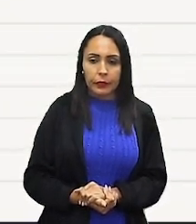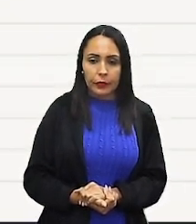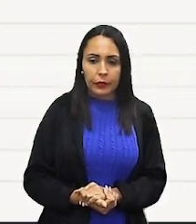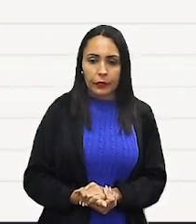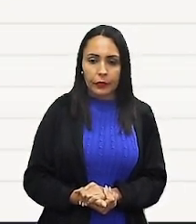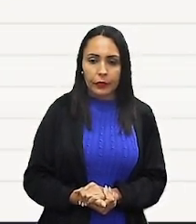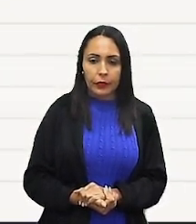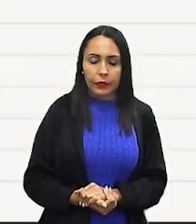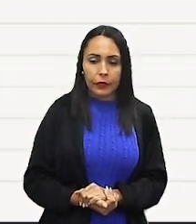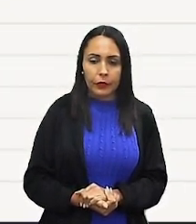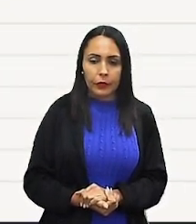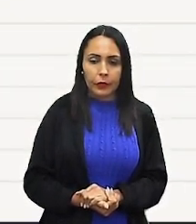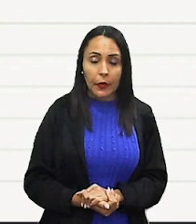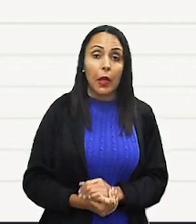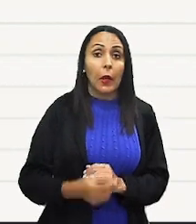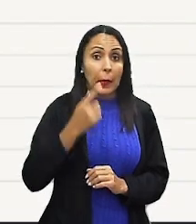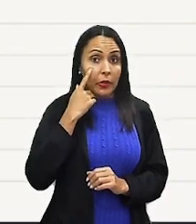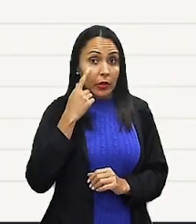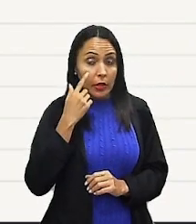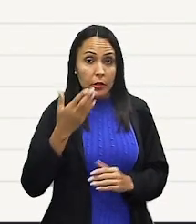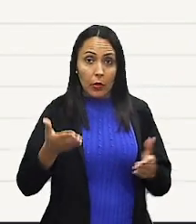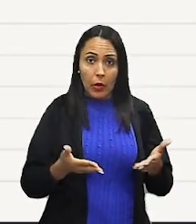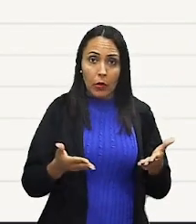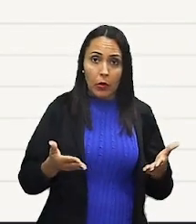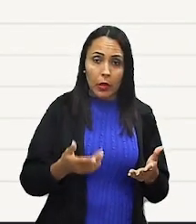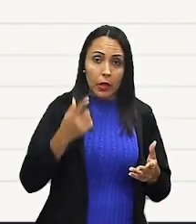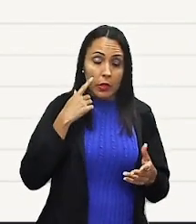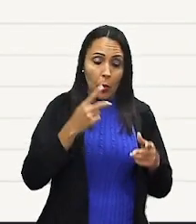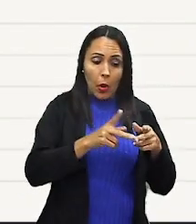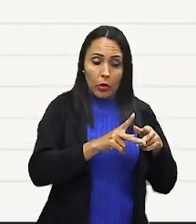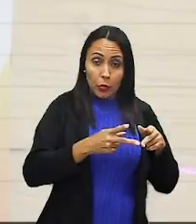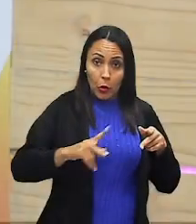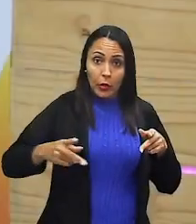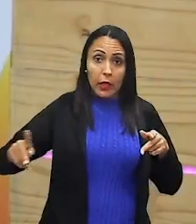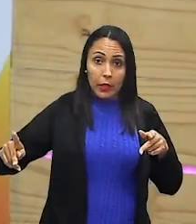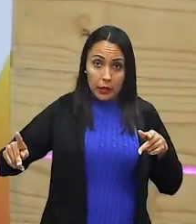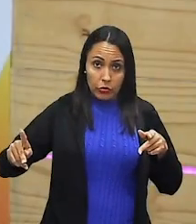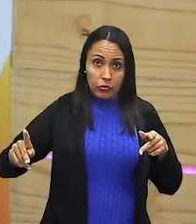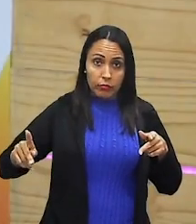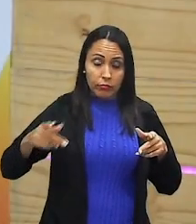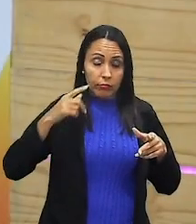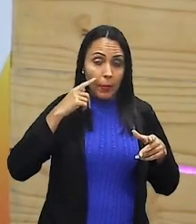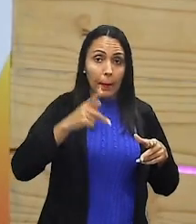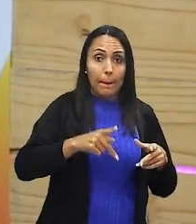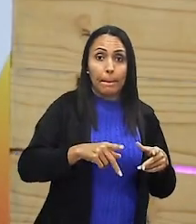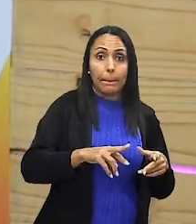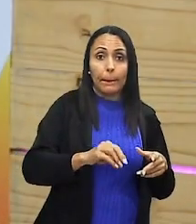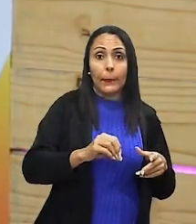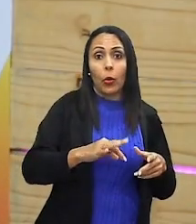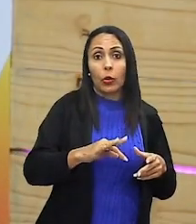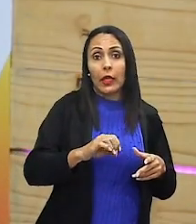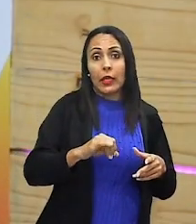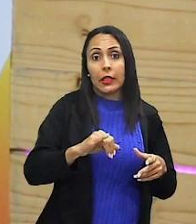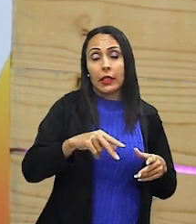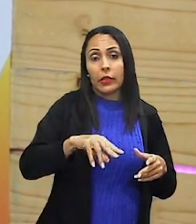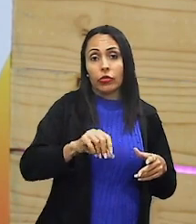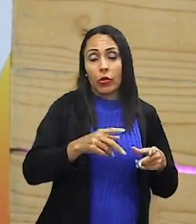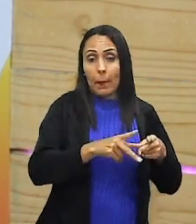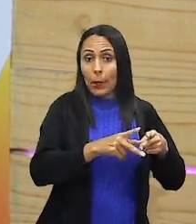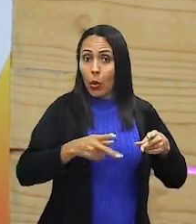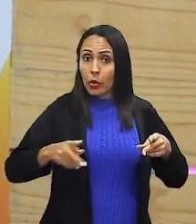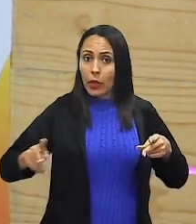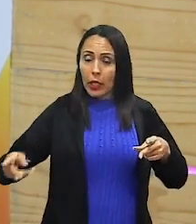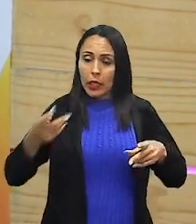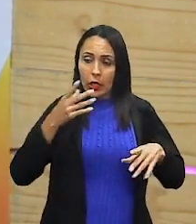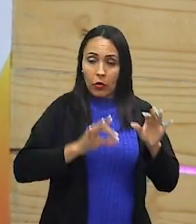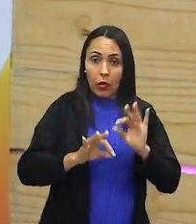Os capsômeros, presta atenção, são as proteínas. Os capsômeros são as proteínas que formam o